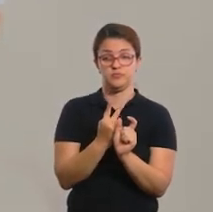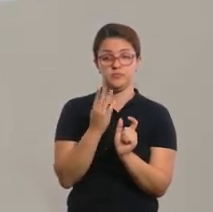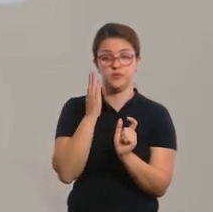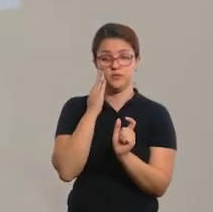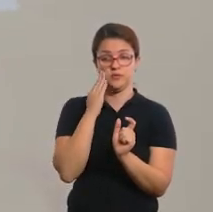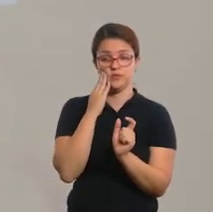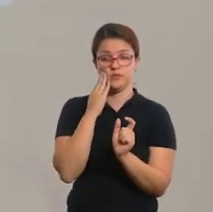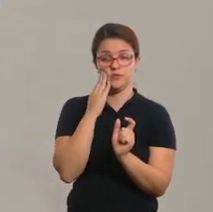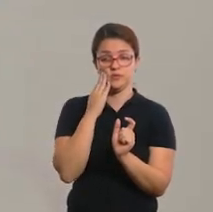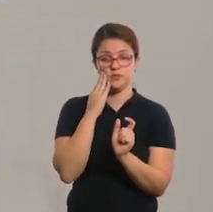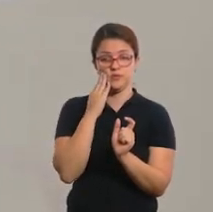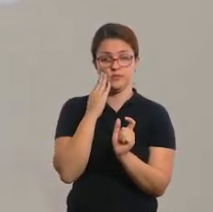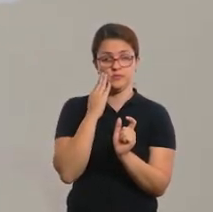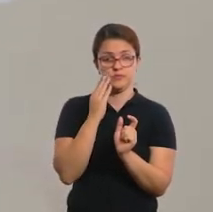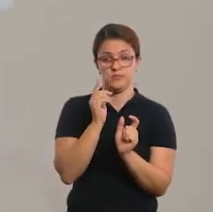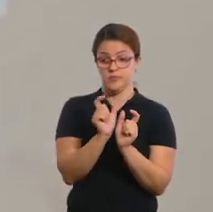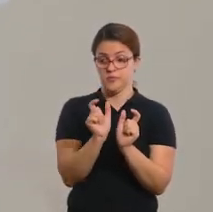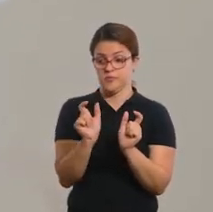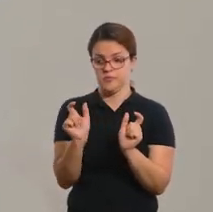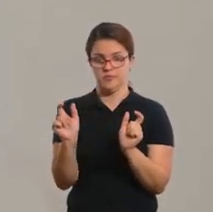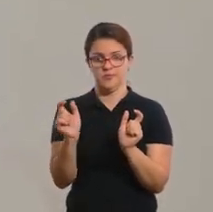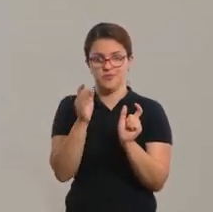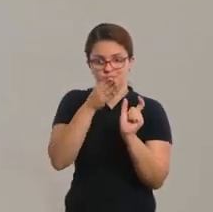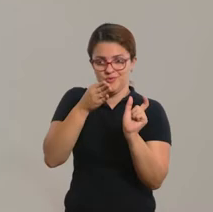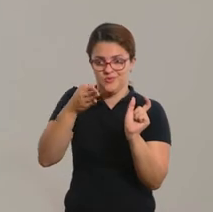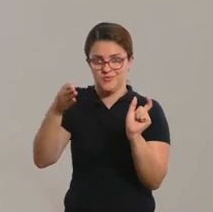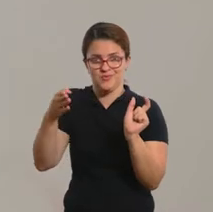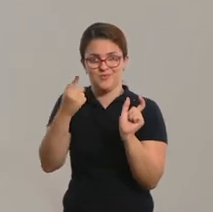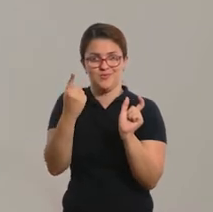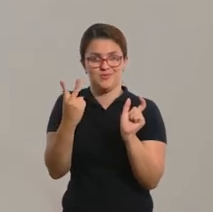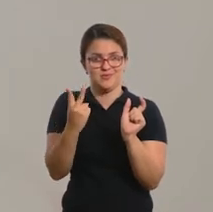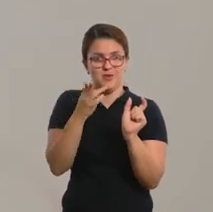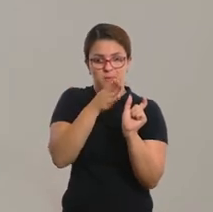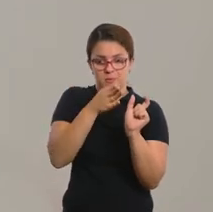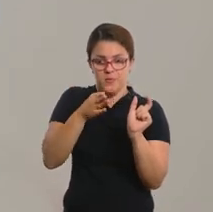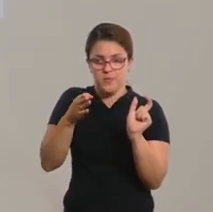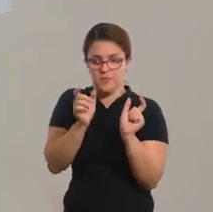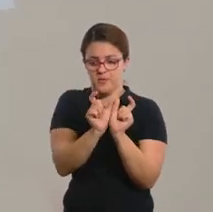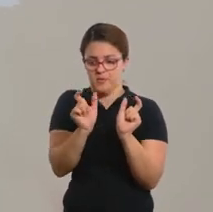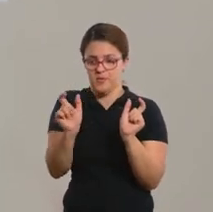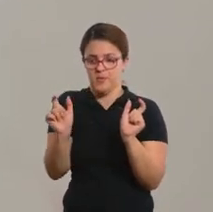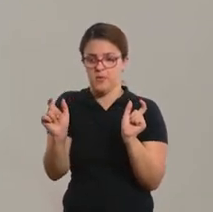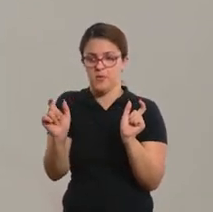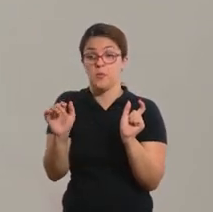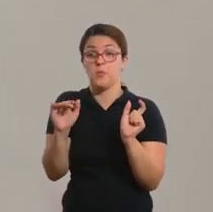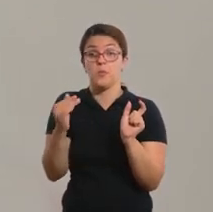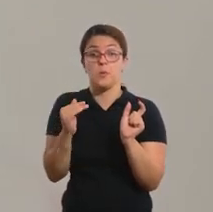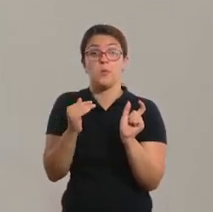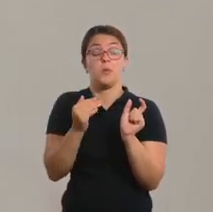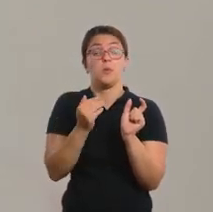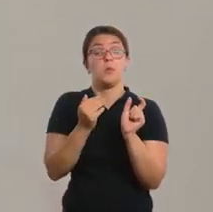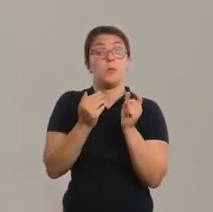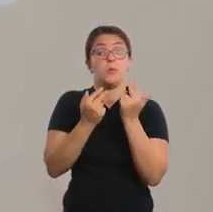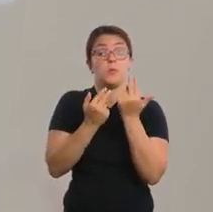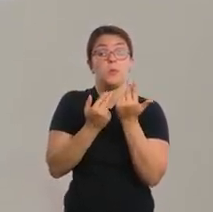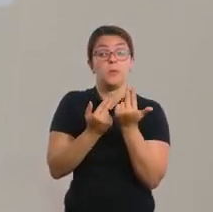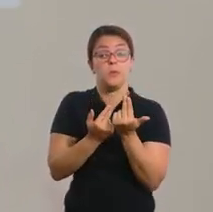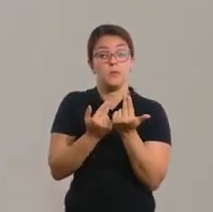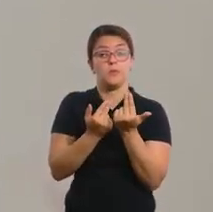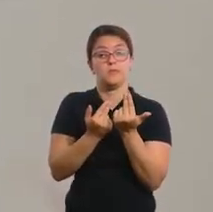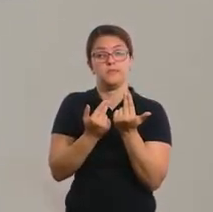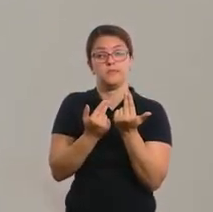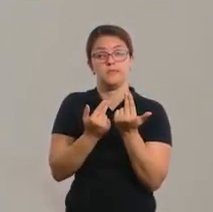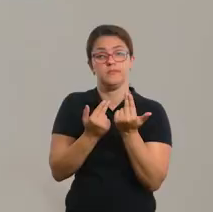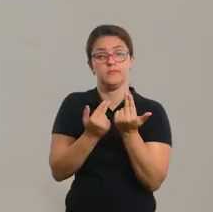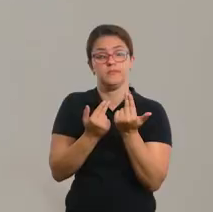nosso muro foi dividido em 12 partes iguais. Então, a gente vai achar uma fração equivalente na linha